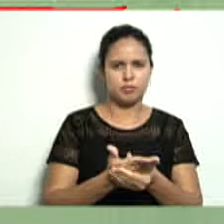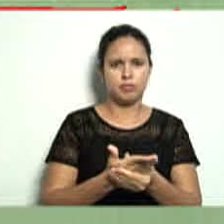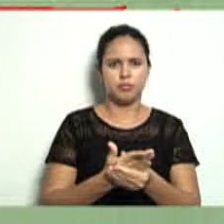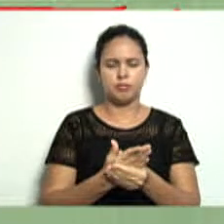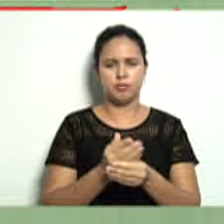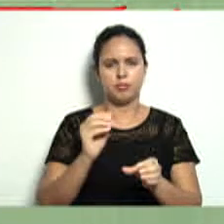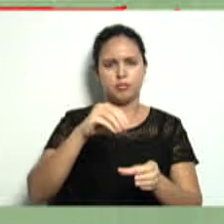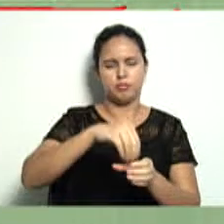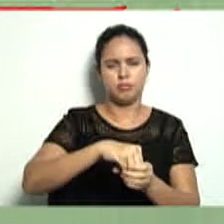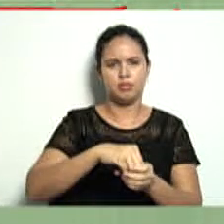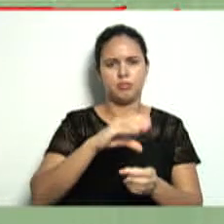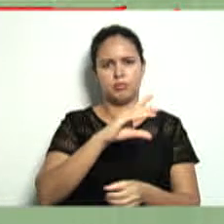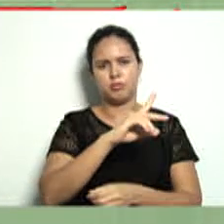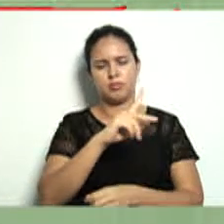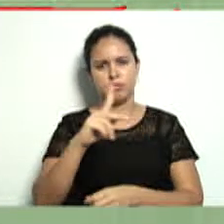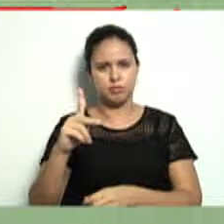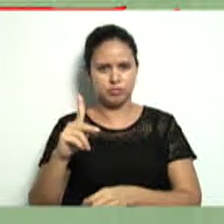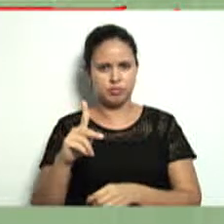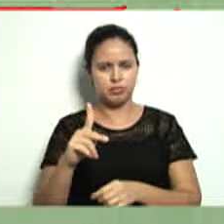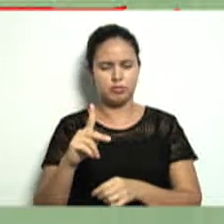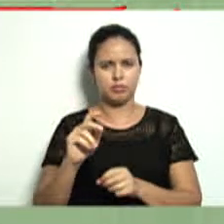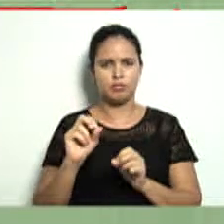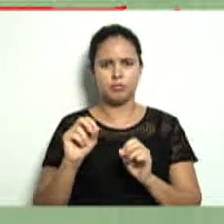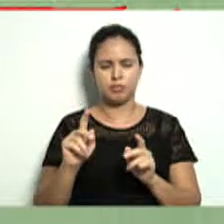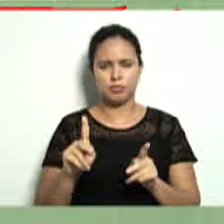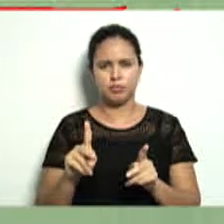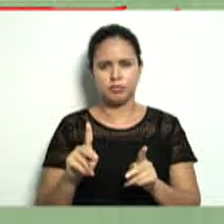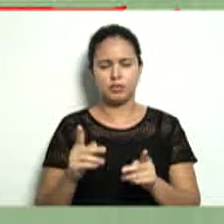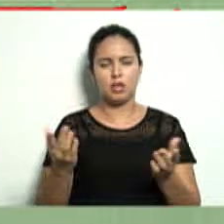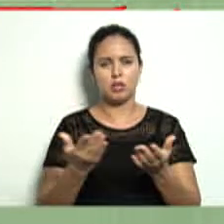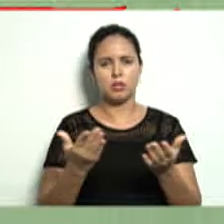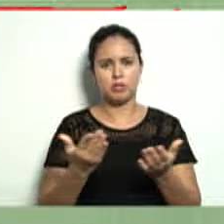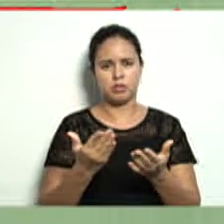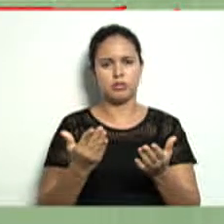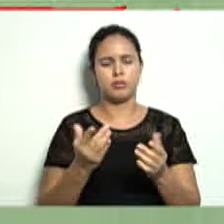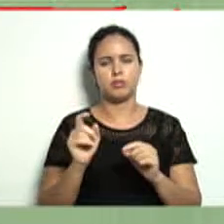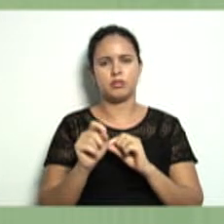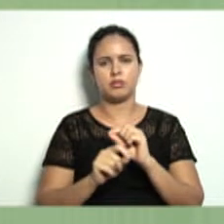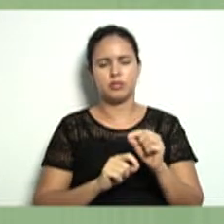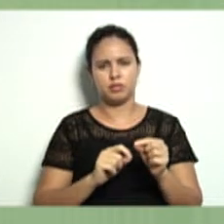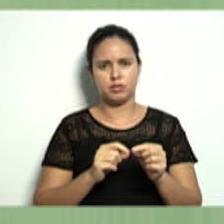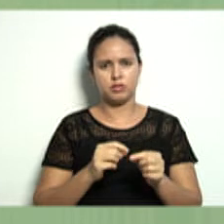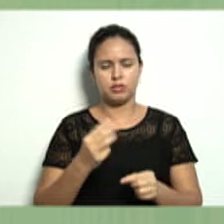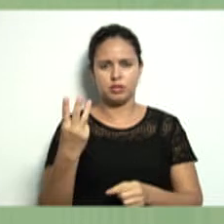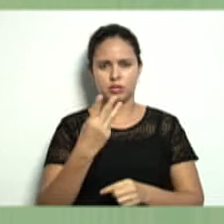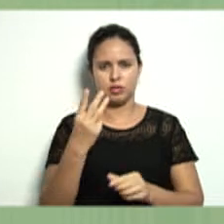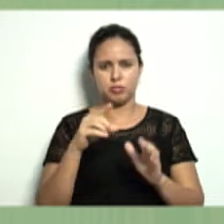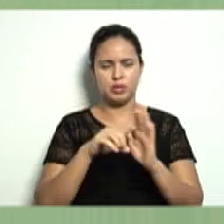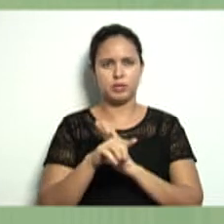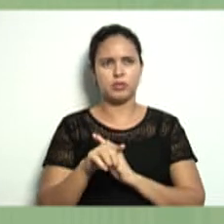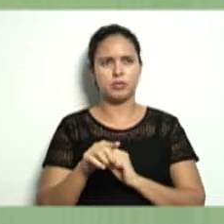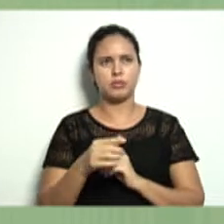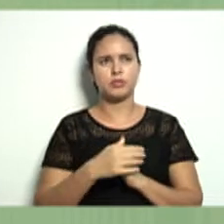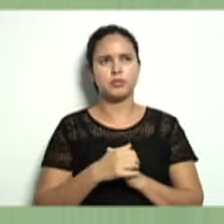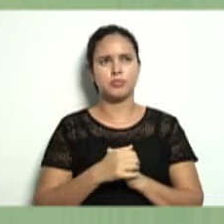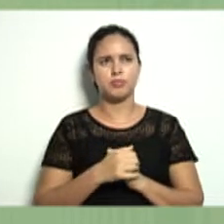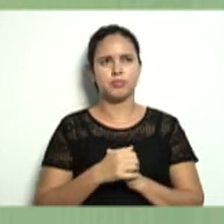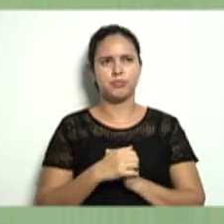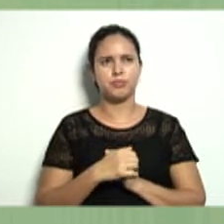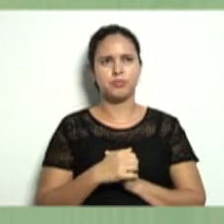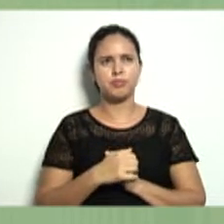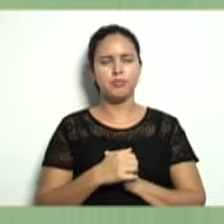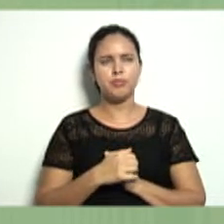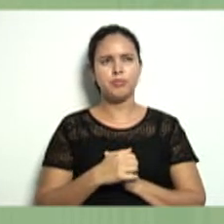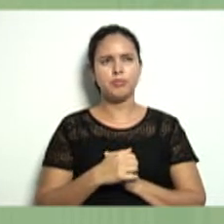das operações realizadas pela cooperativa. Vamos lá para a nossa terceira questão. Marque a